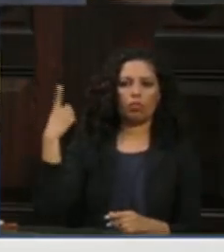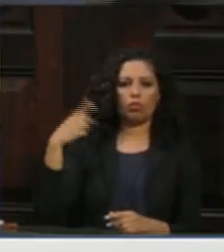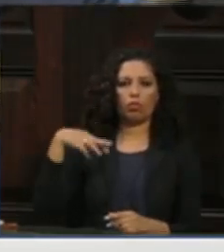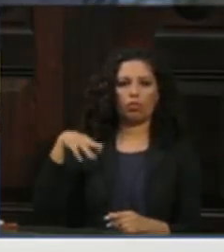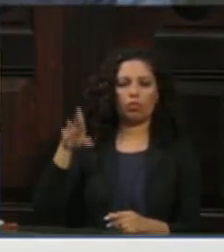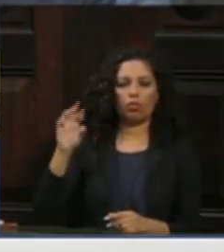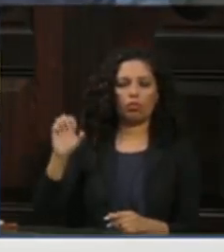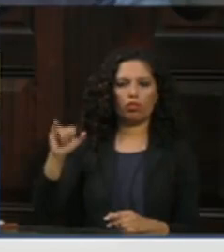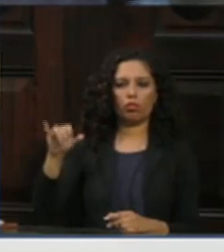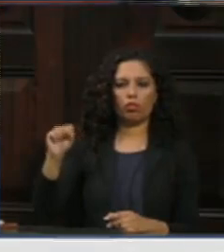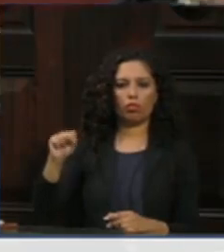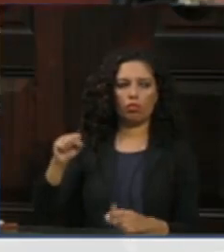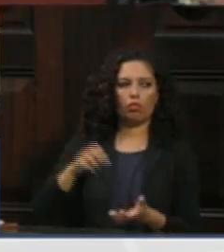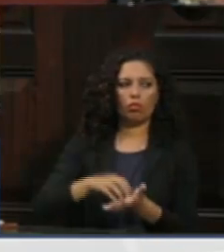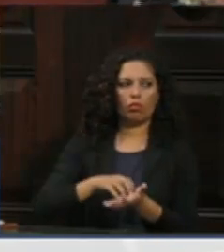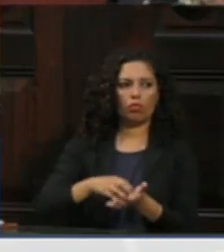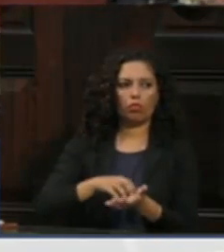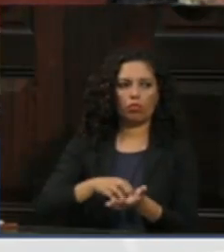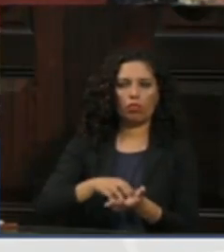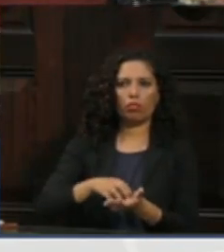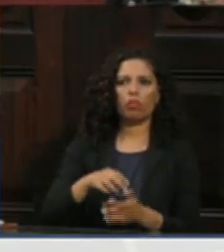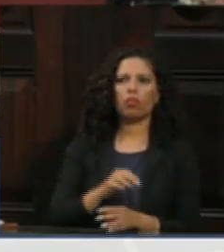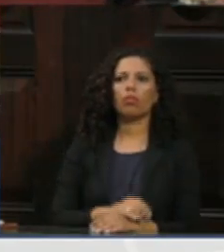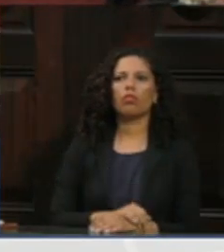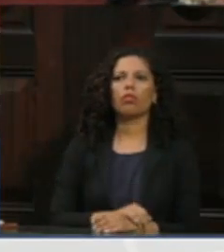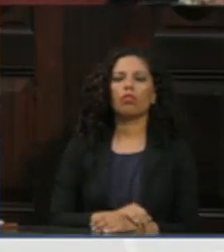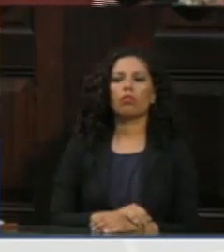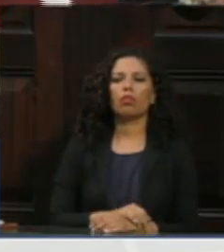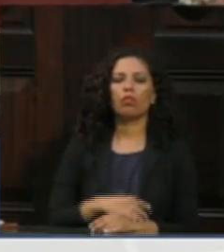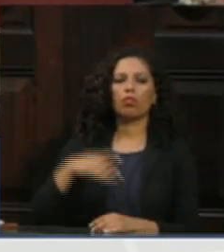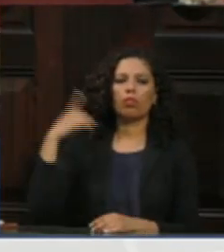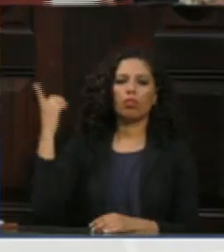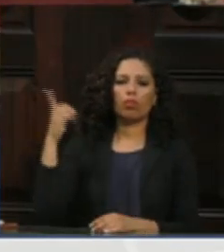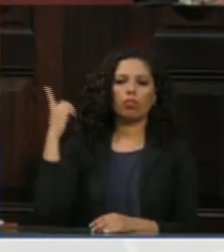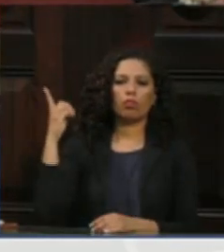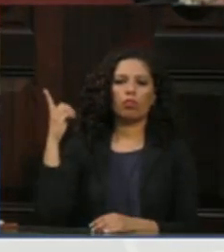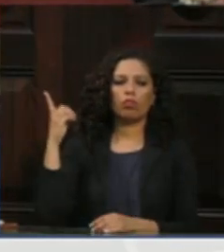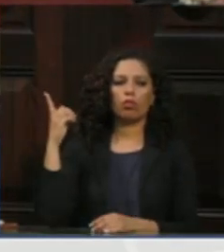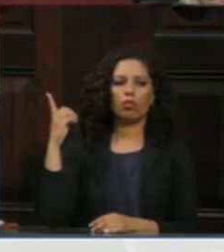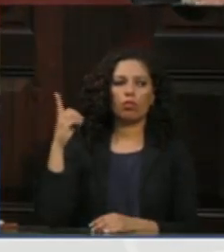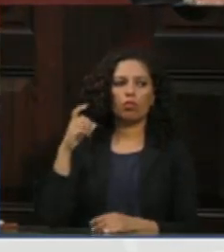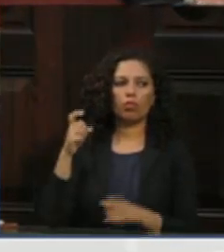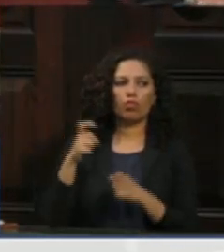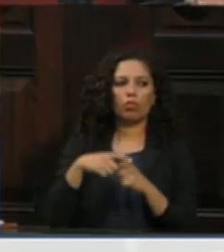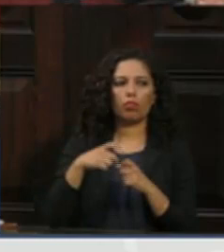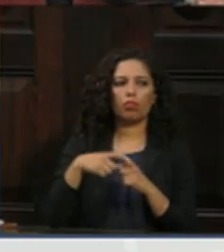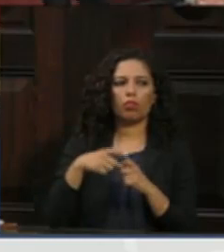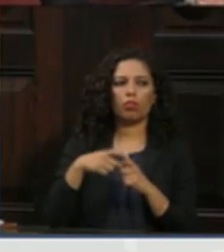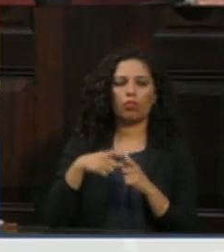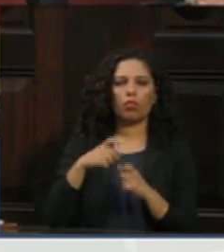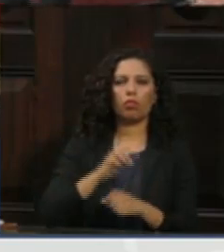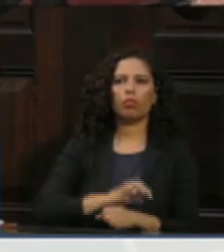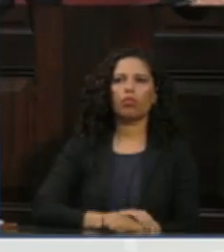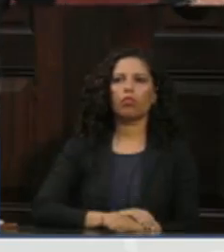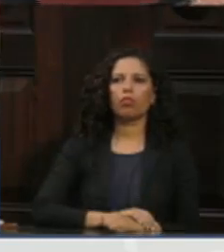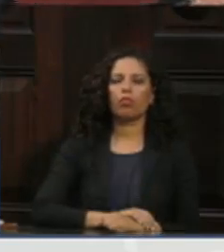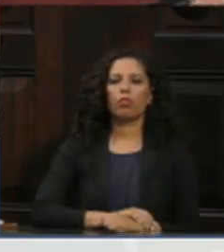parecer é pela constitucionalidade. Pela Comissão de Defesa do Meio Ambiente, deputado André